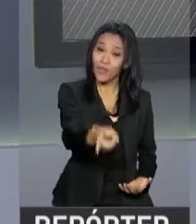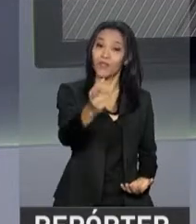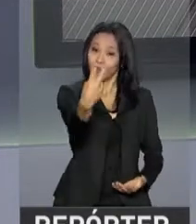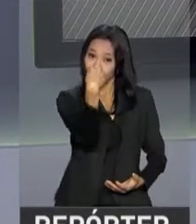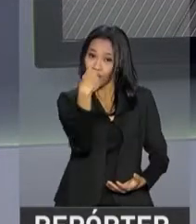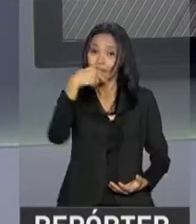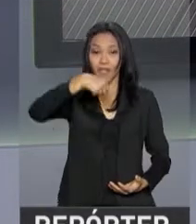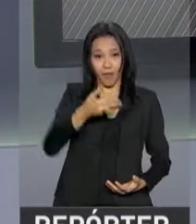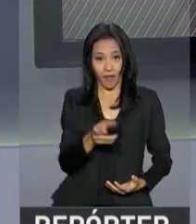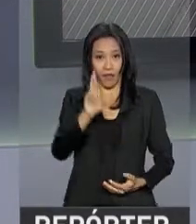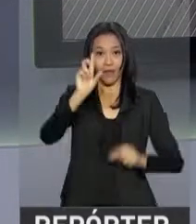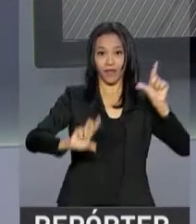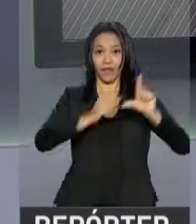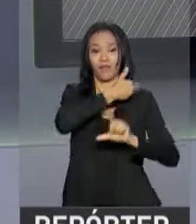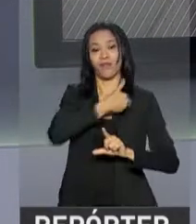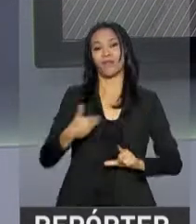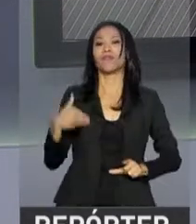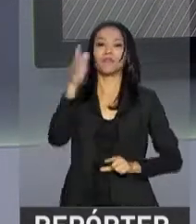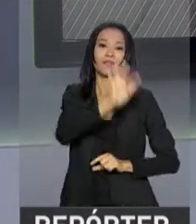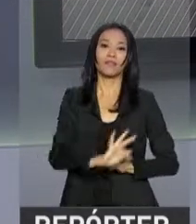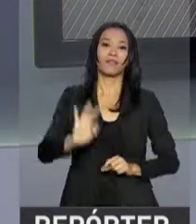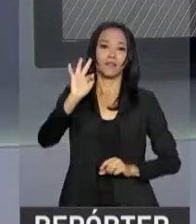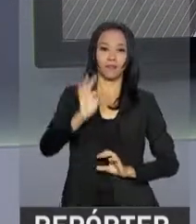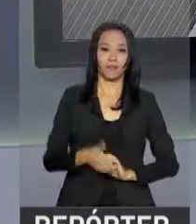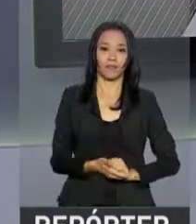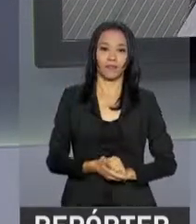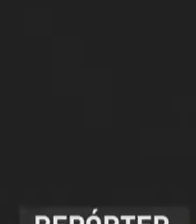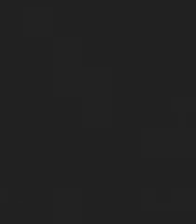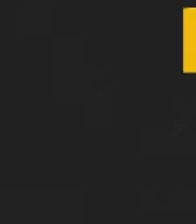gente aqui na nbr a tv do governo federal